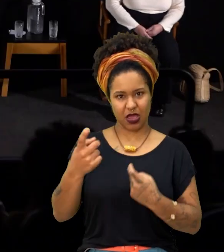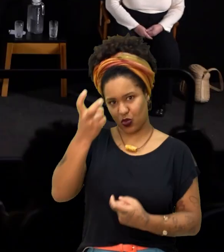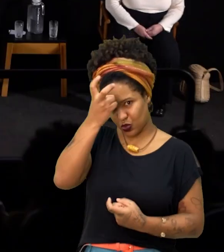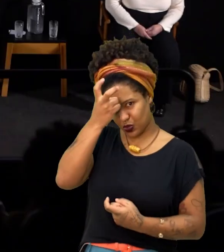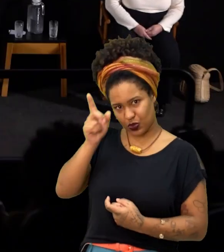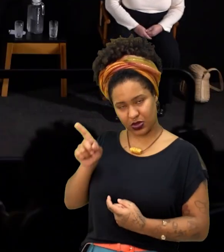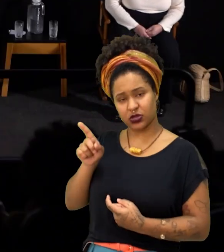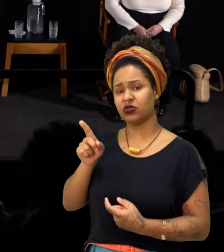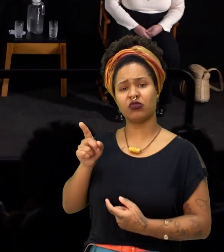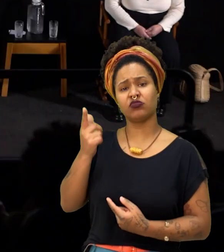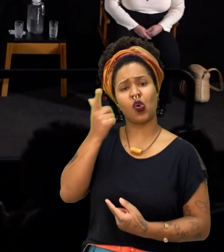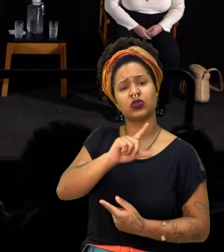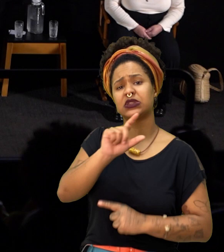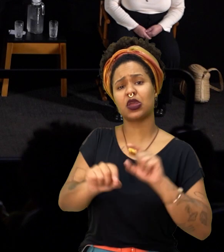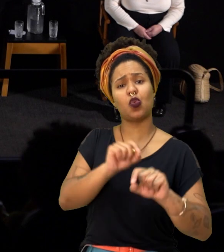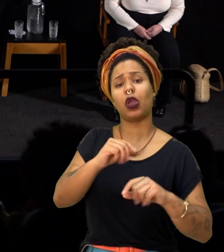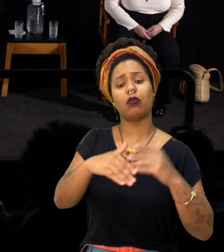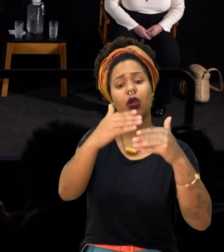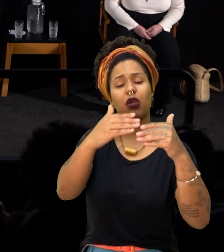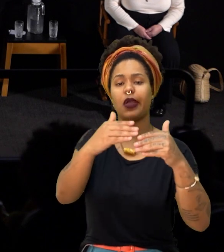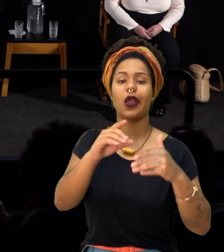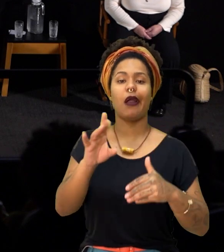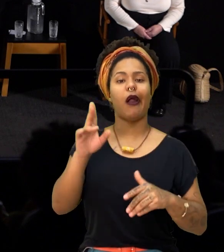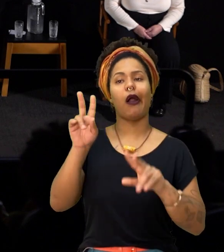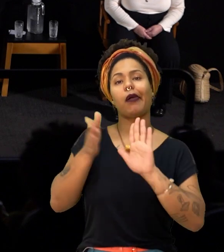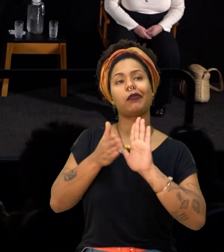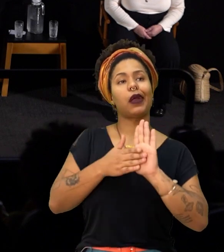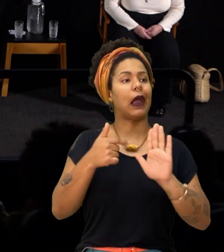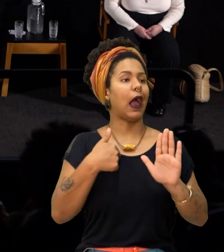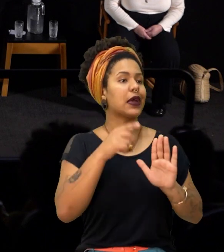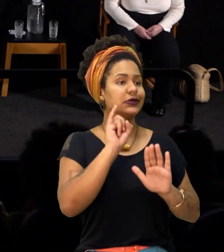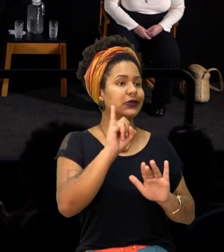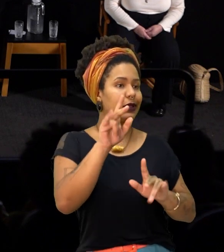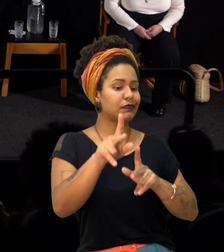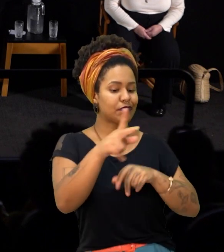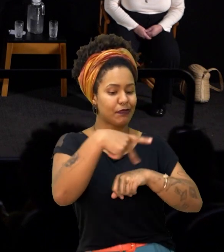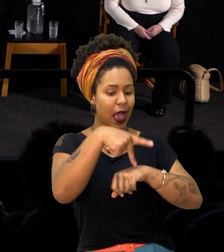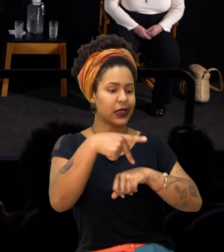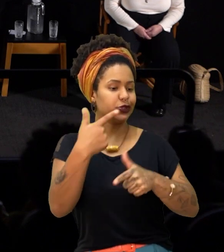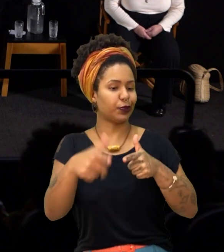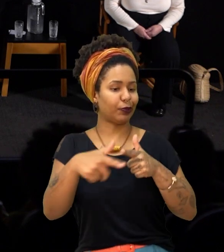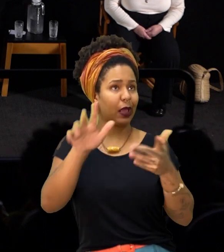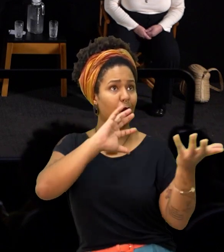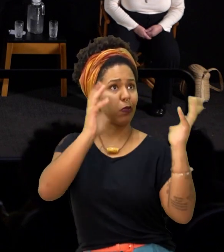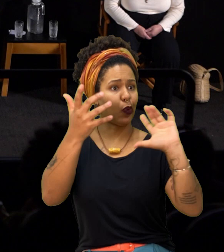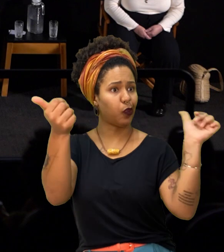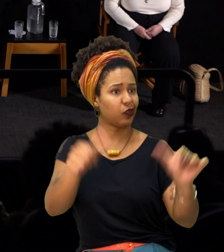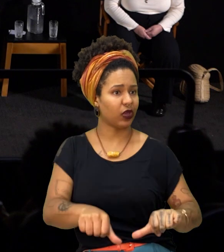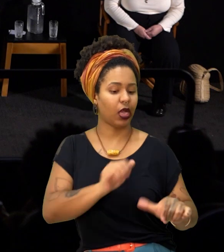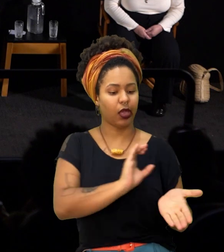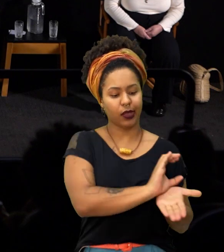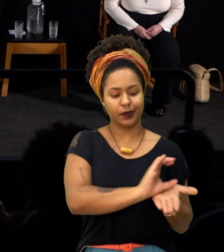que ela conseguiu tirar? Uma indenização para os países que sofrerem grandes catástrofes. É assim como a gente tem